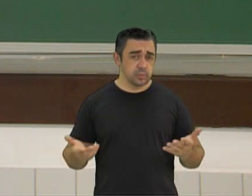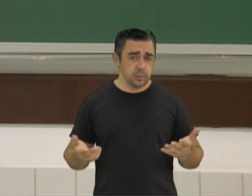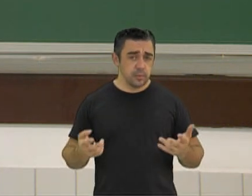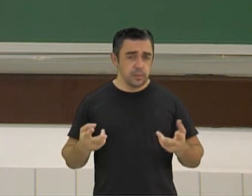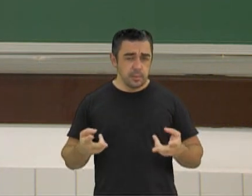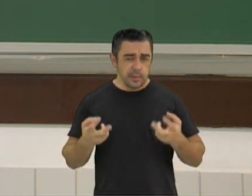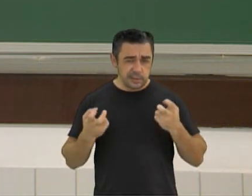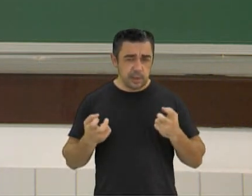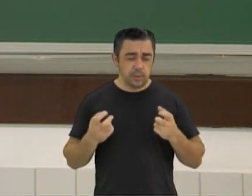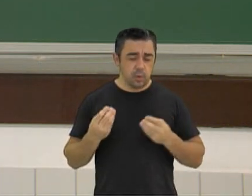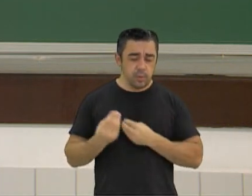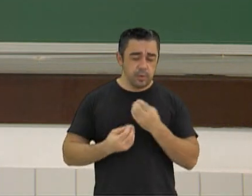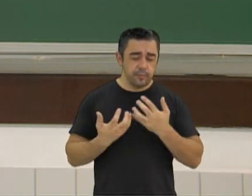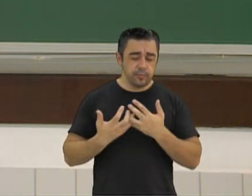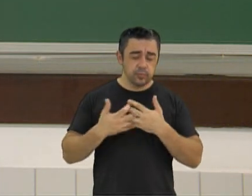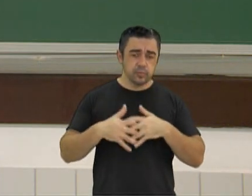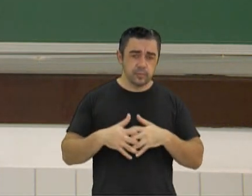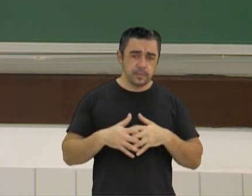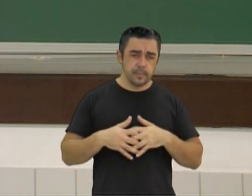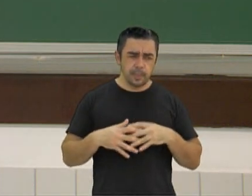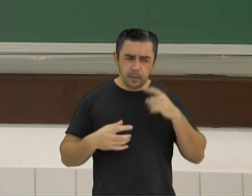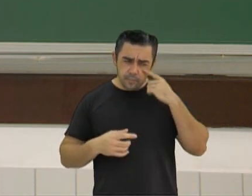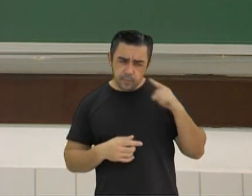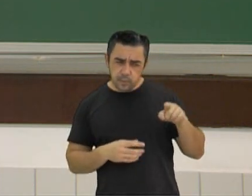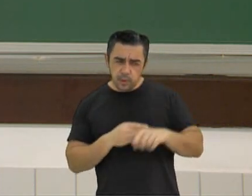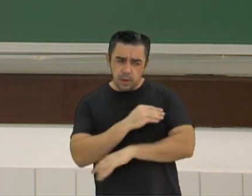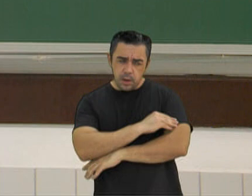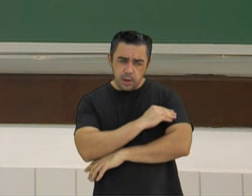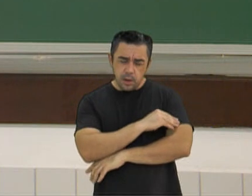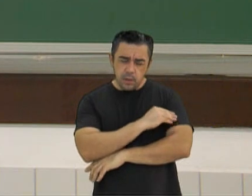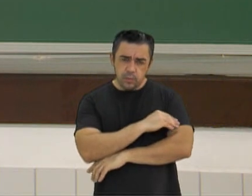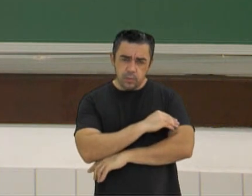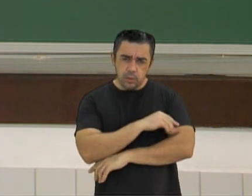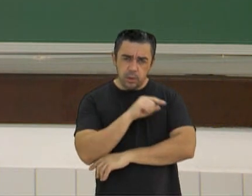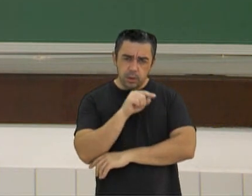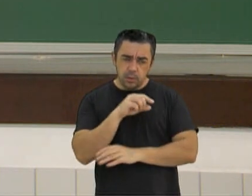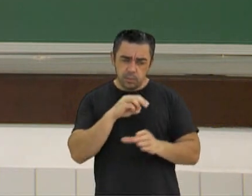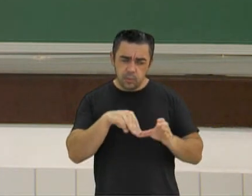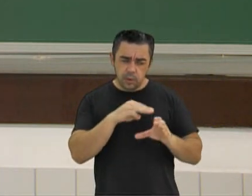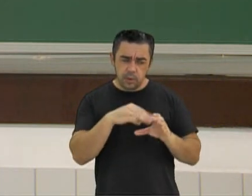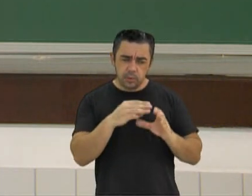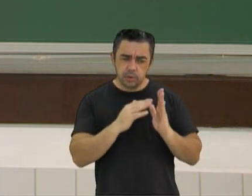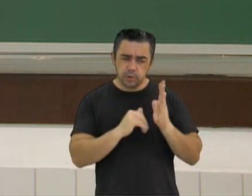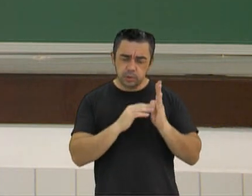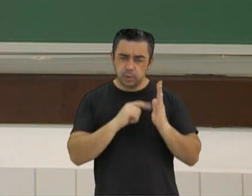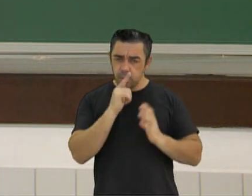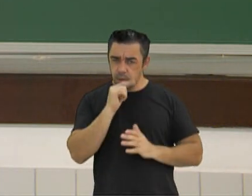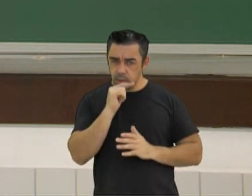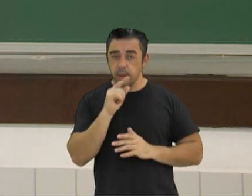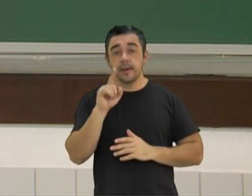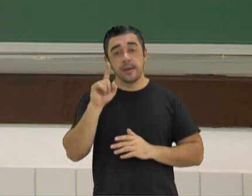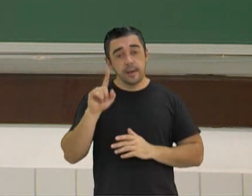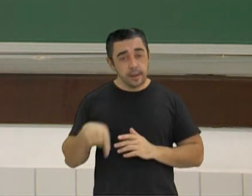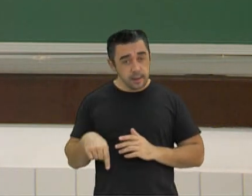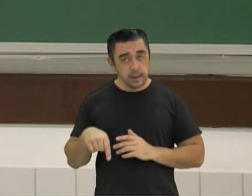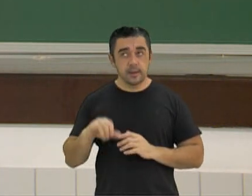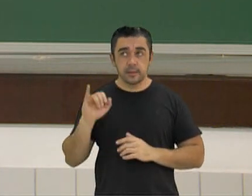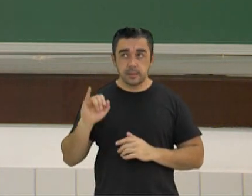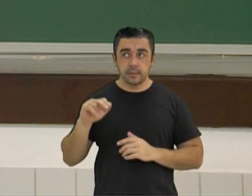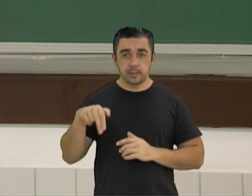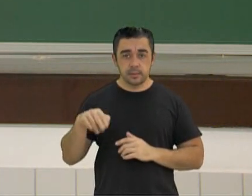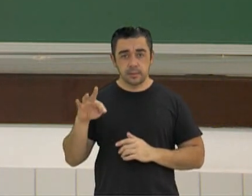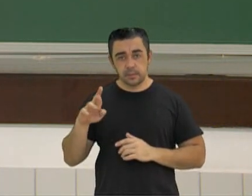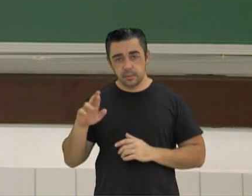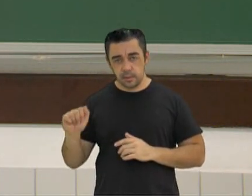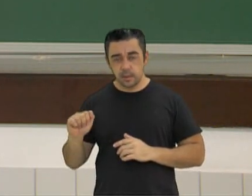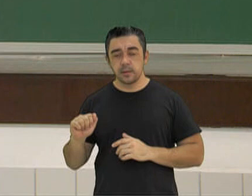esse mecanismo assim, pô, vi, um álcool lá, tá, uma molécula, ela tá desidratando, então aí entra, vai formar